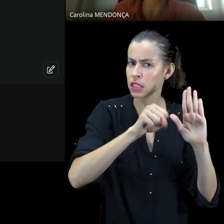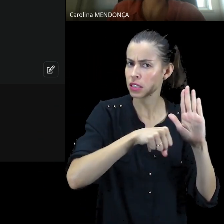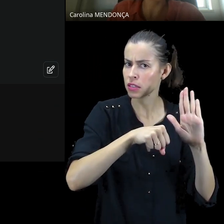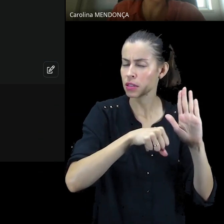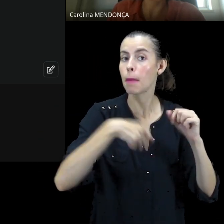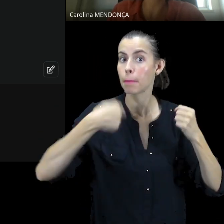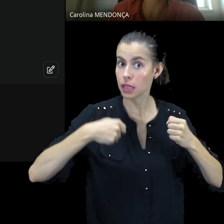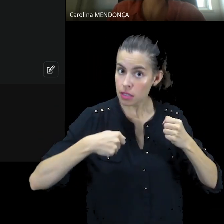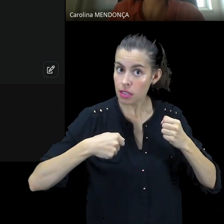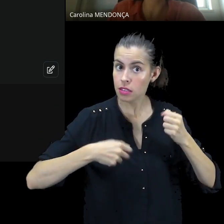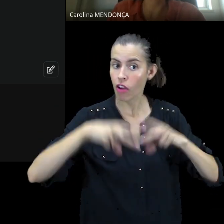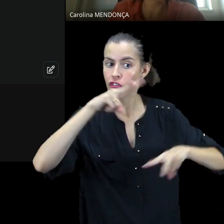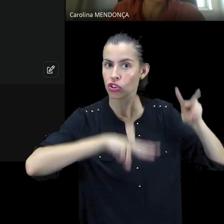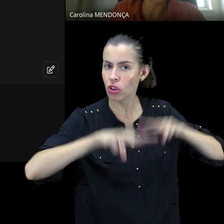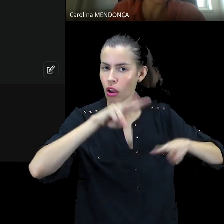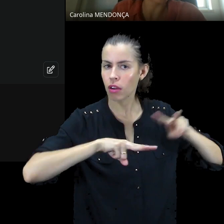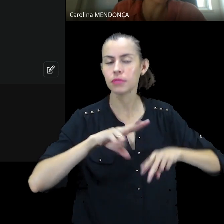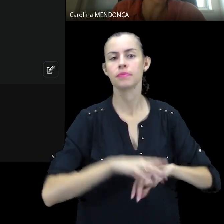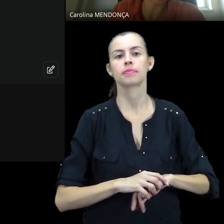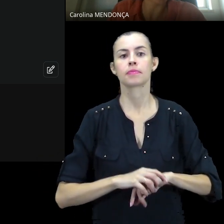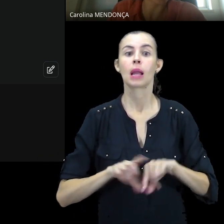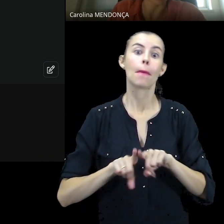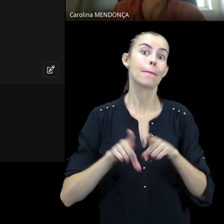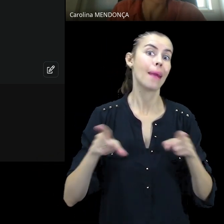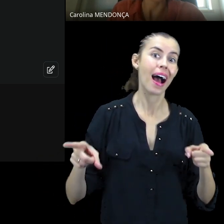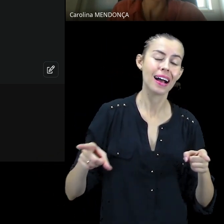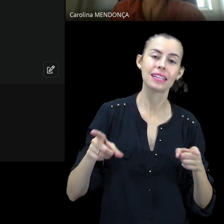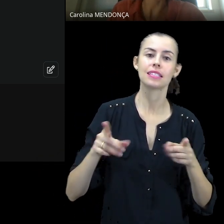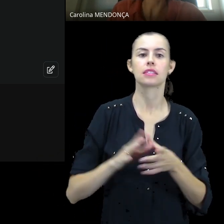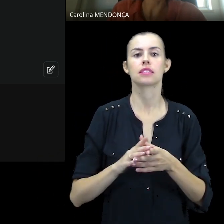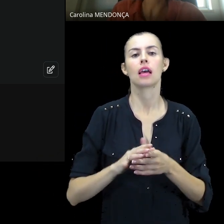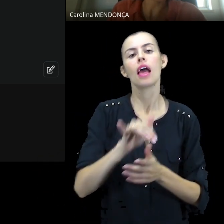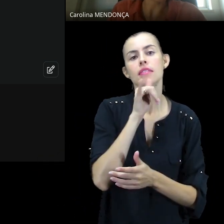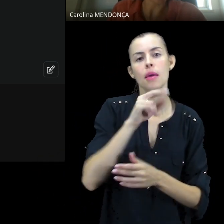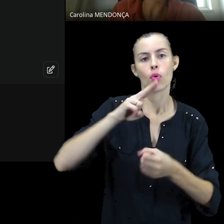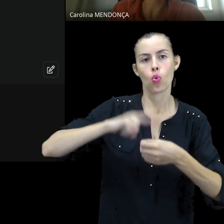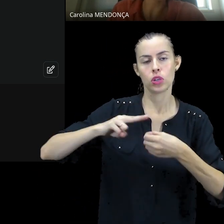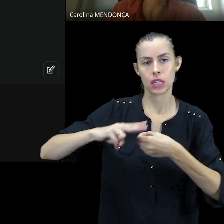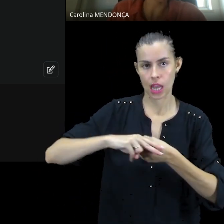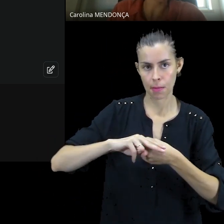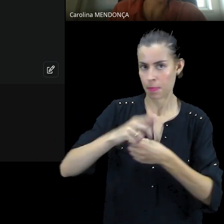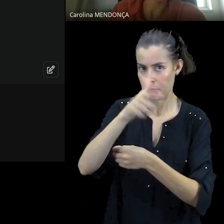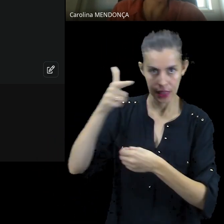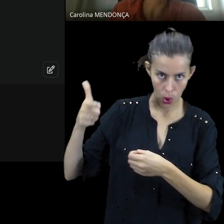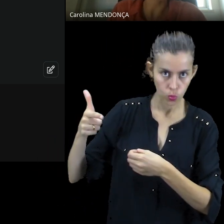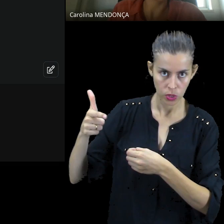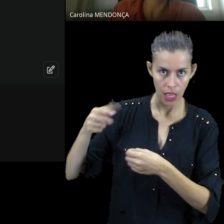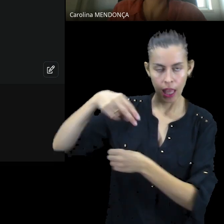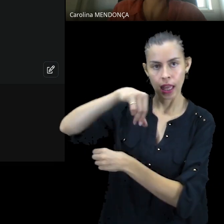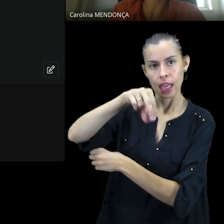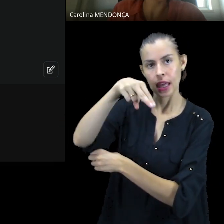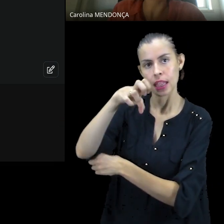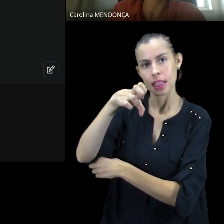nos projetos pedagógicos e nos componentes curriculares dos cursos de graduação. Mas, apesar de as instituições estaduais, como o caso da